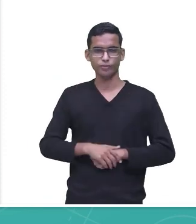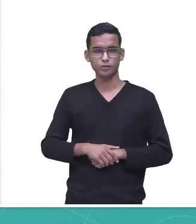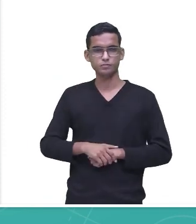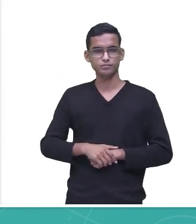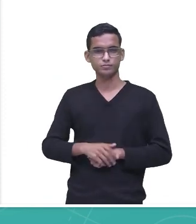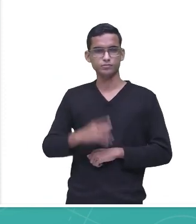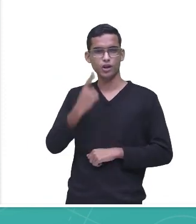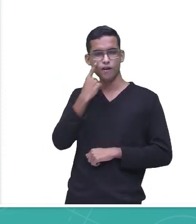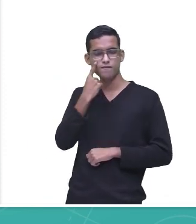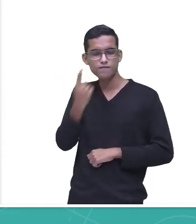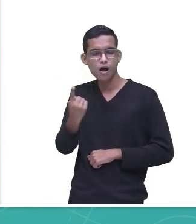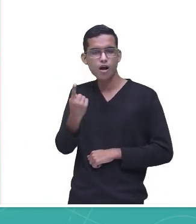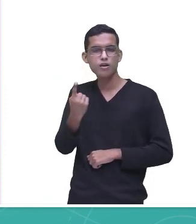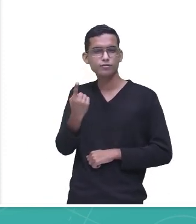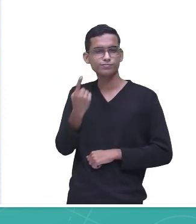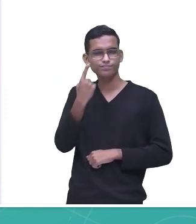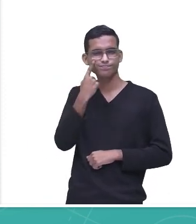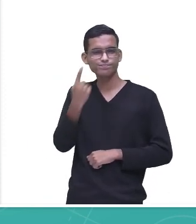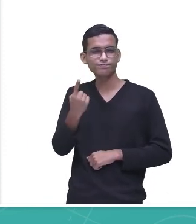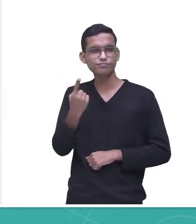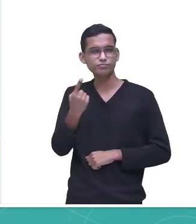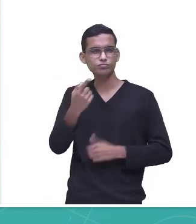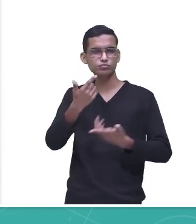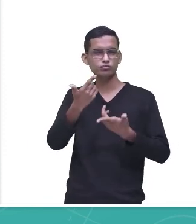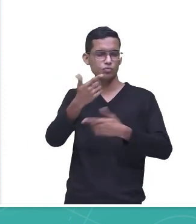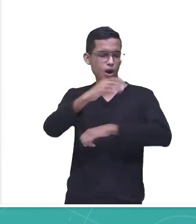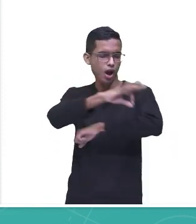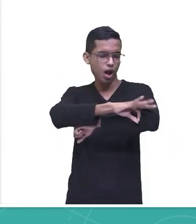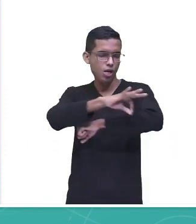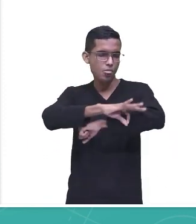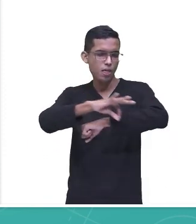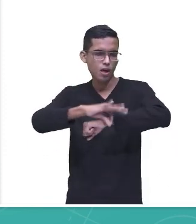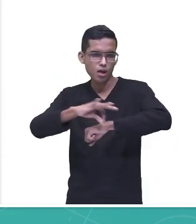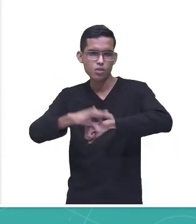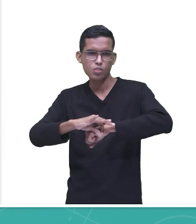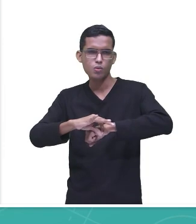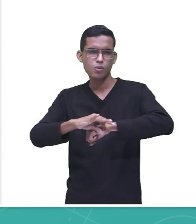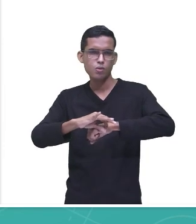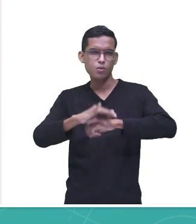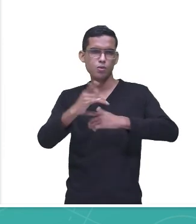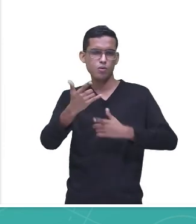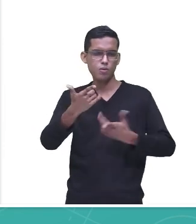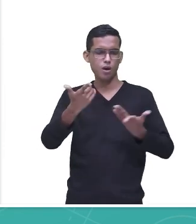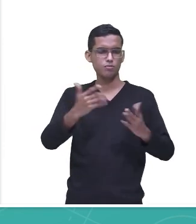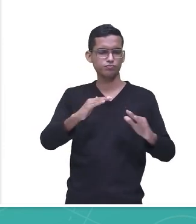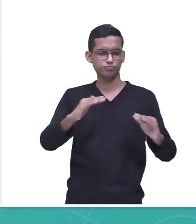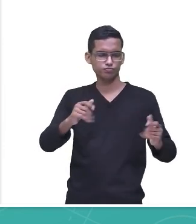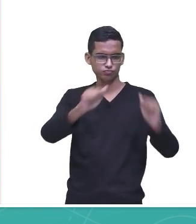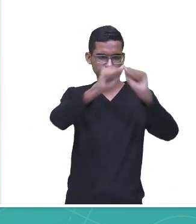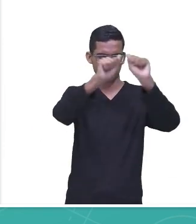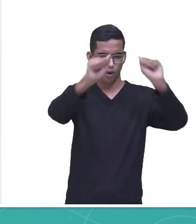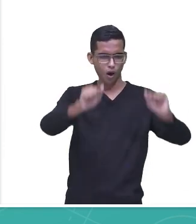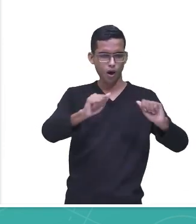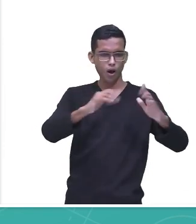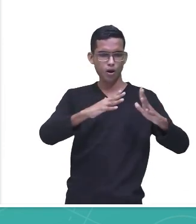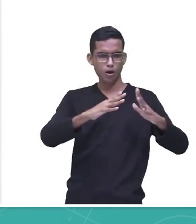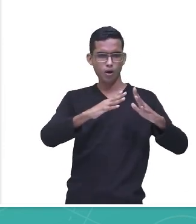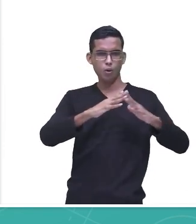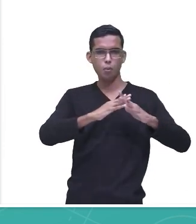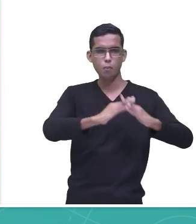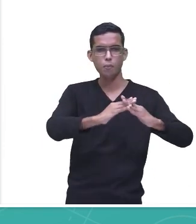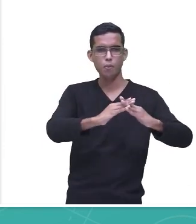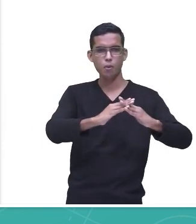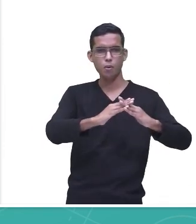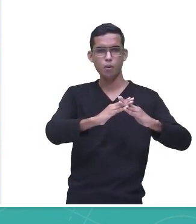como você identifica uma arquitetura de uma catedral gótica e o que a diferencia de uma catedral